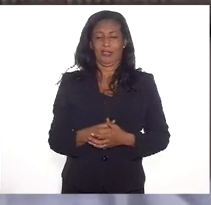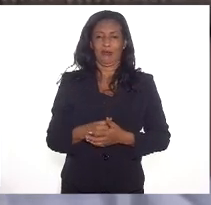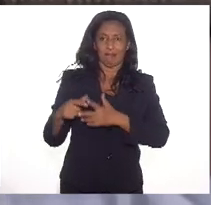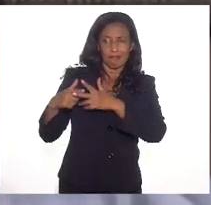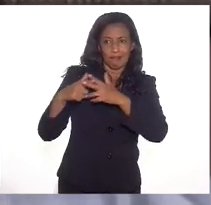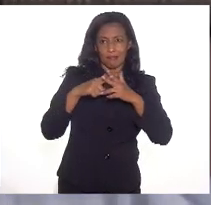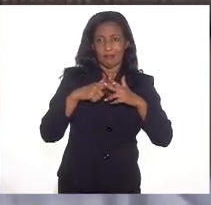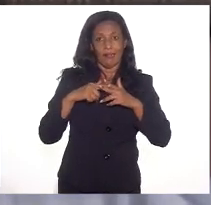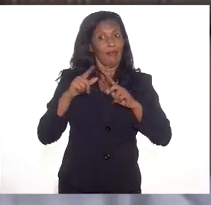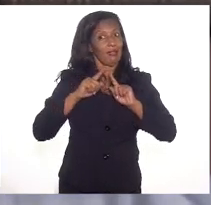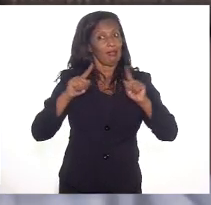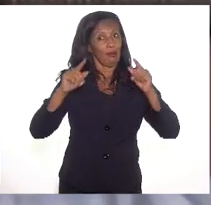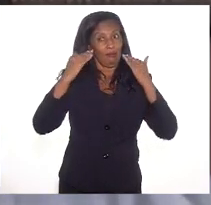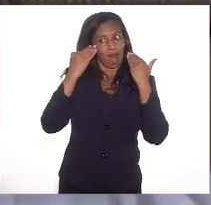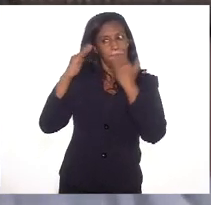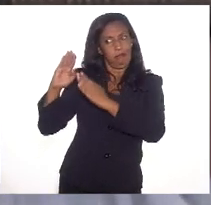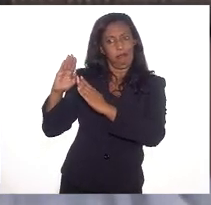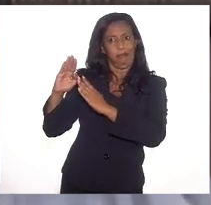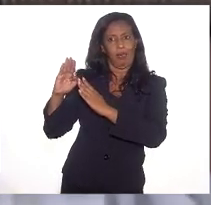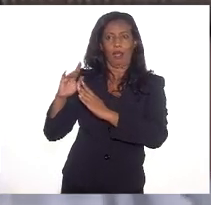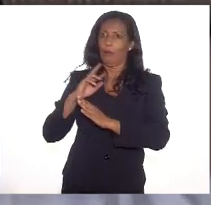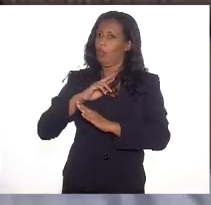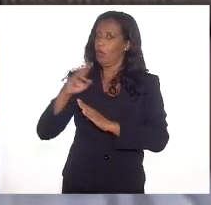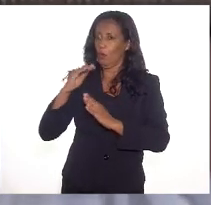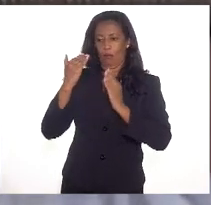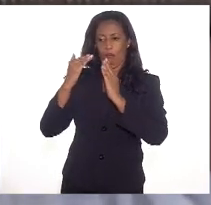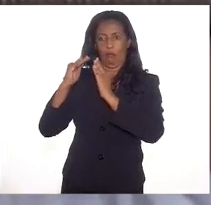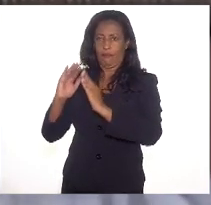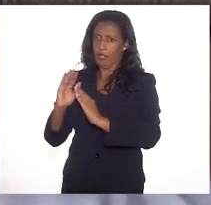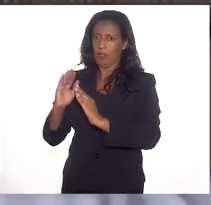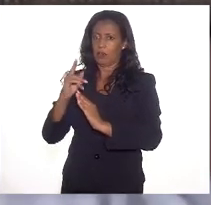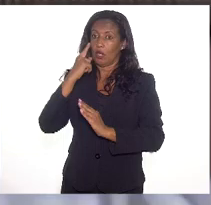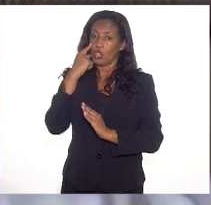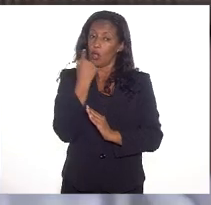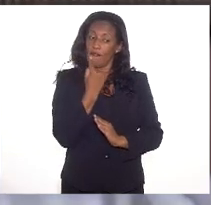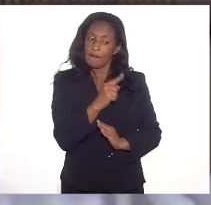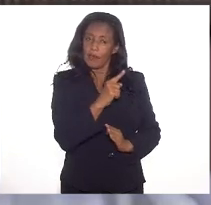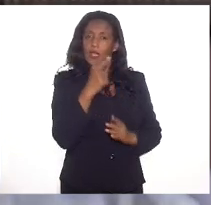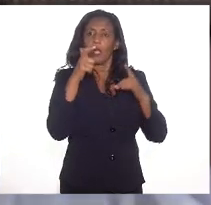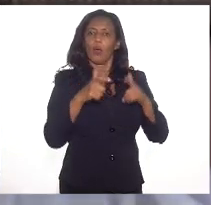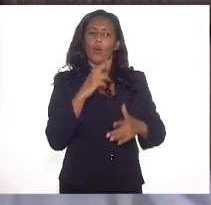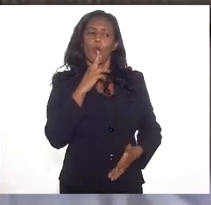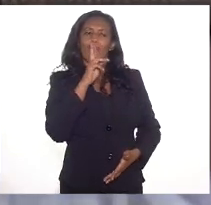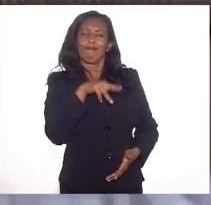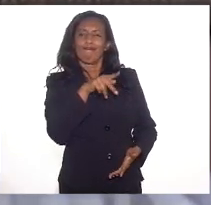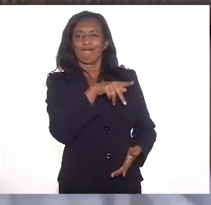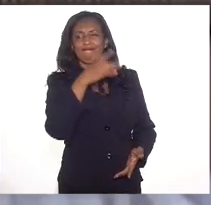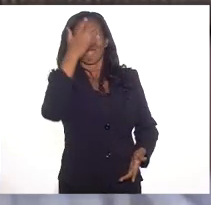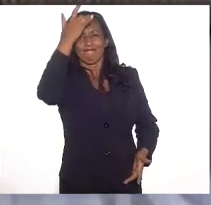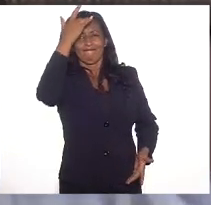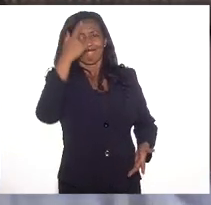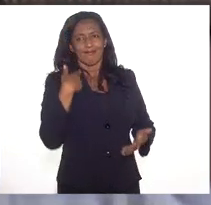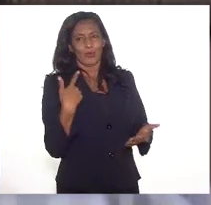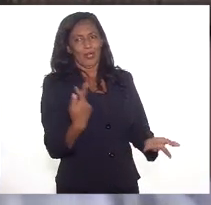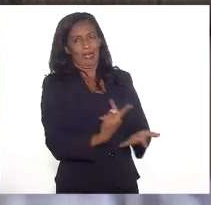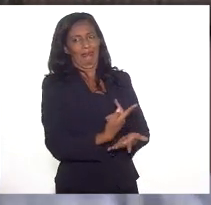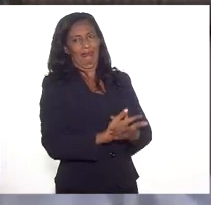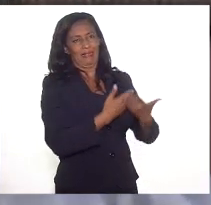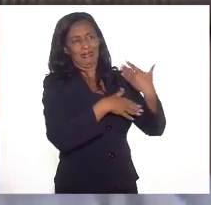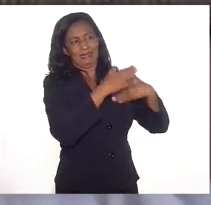não vingança, porque não se trata disso. Se trata de reparar mesmo, de reconhecer as mazelas que